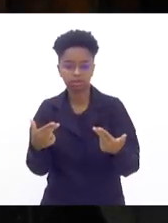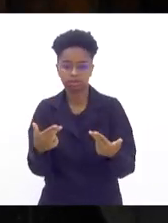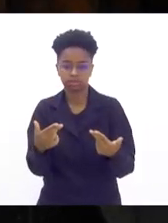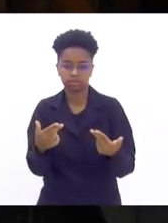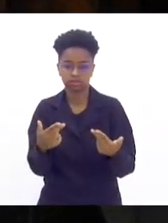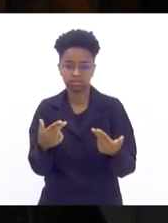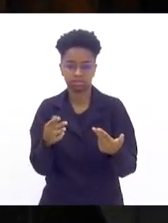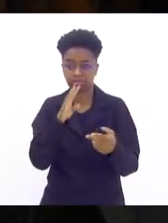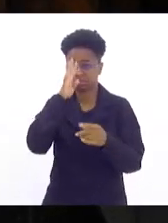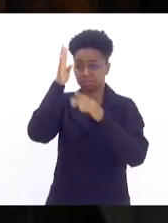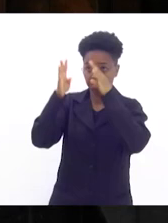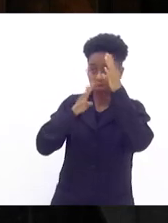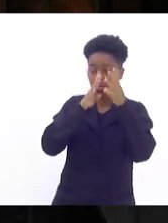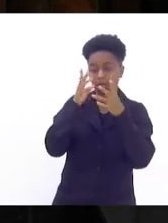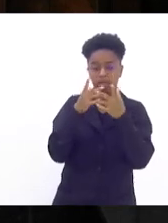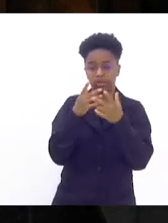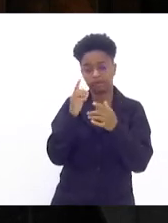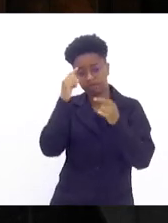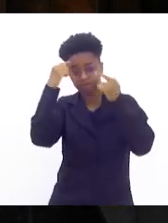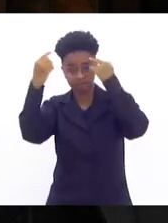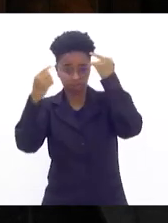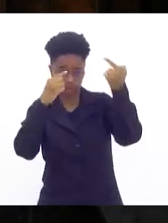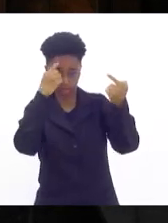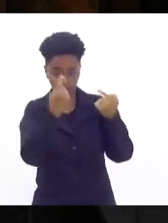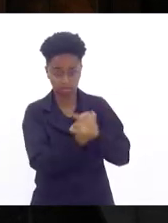que meras individuais